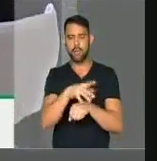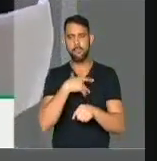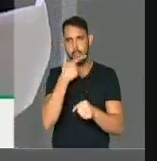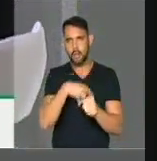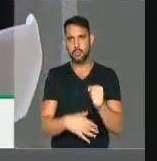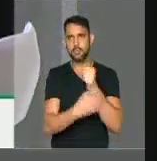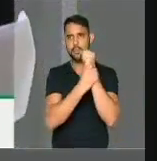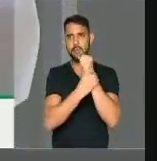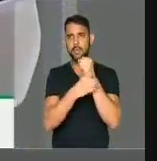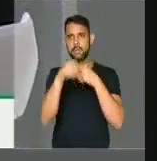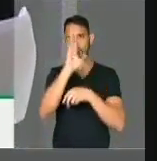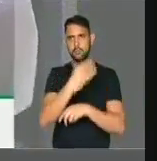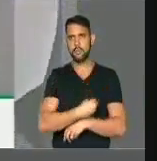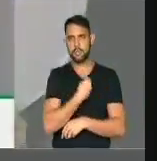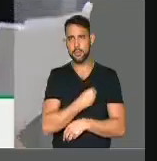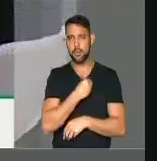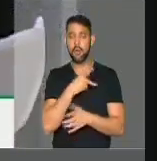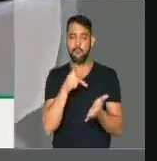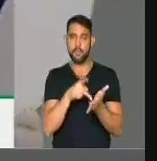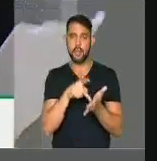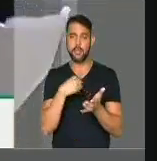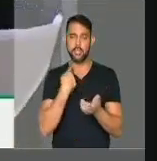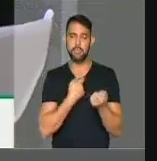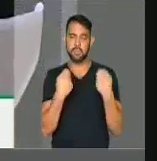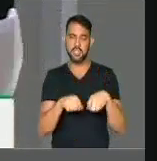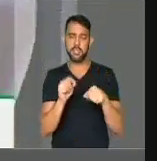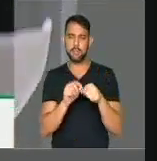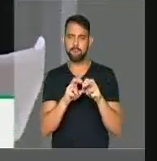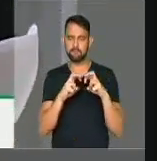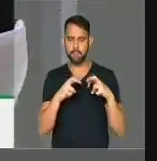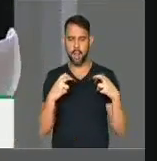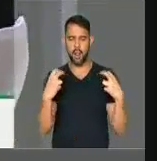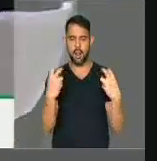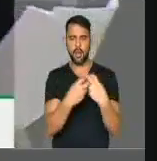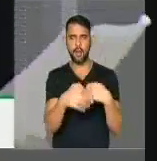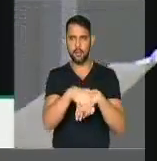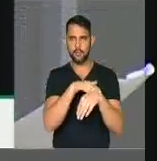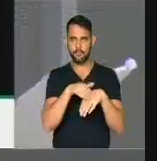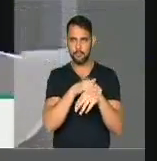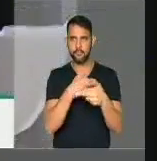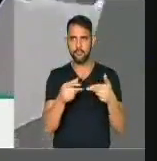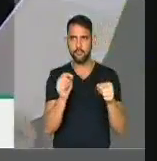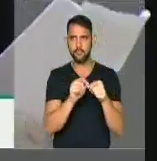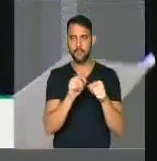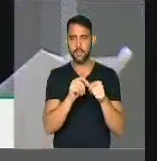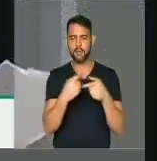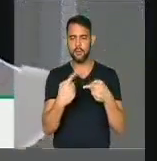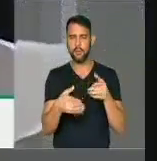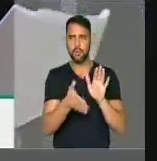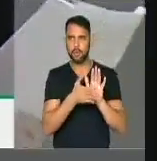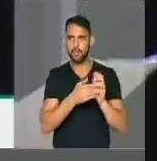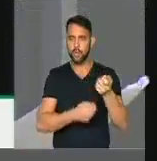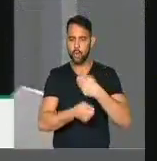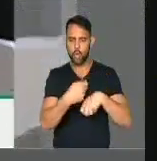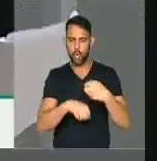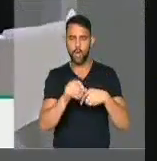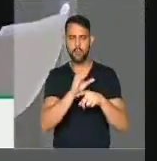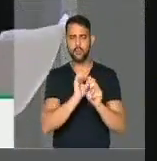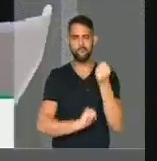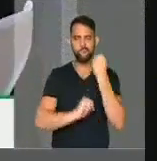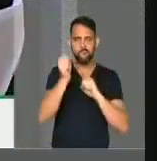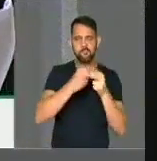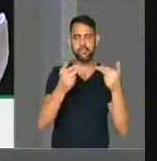preservar a sustentabilidade do país. É claro que nós precisamos sentar e dialogar com o desenvolvimento social, o desenvolvimento